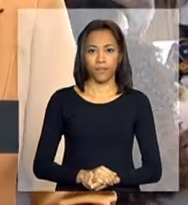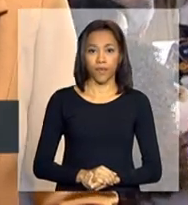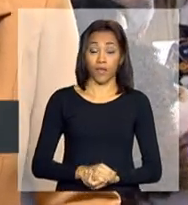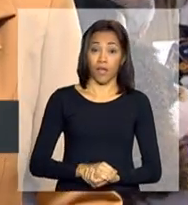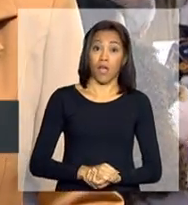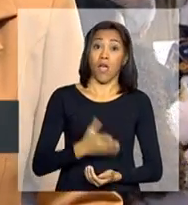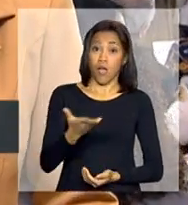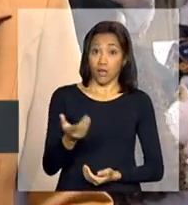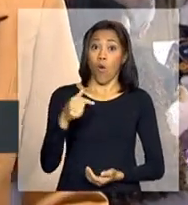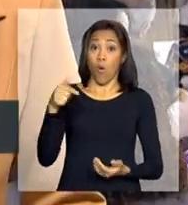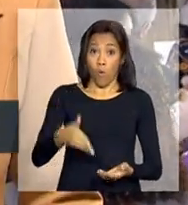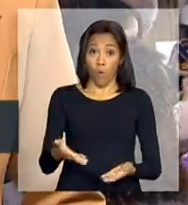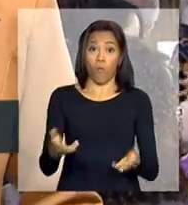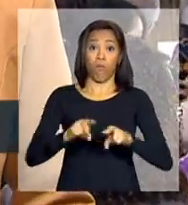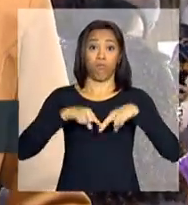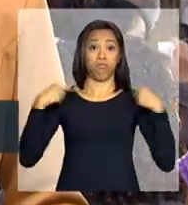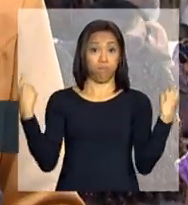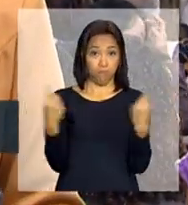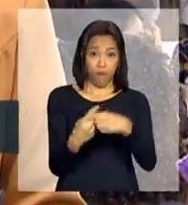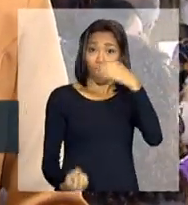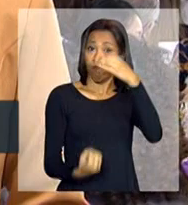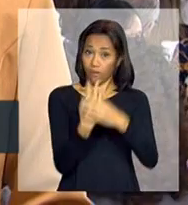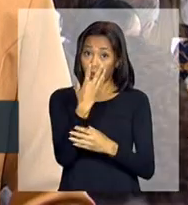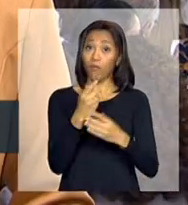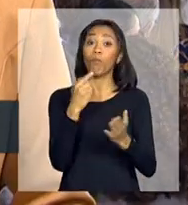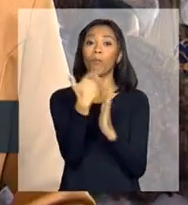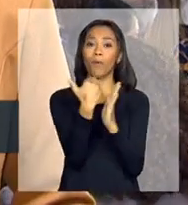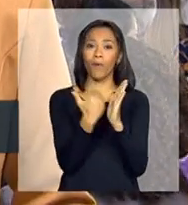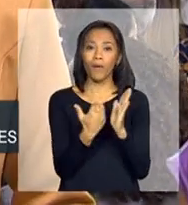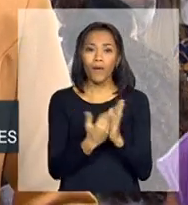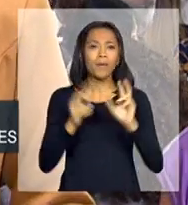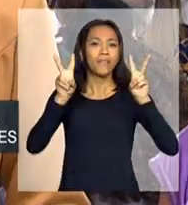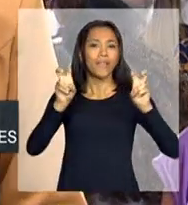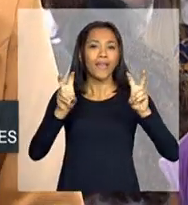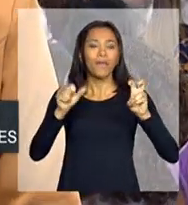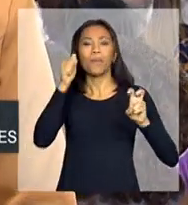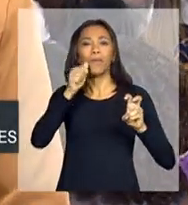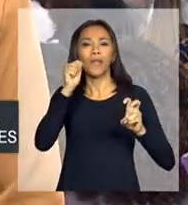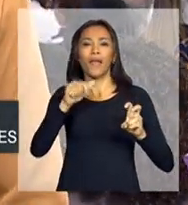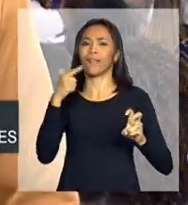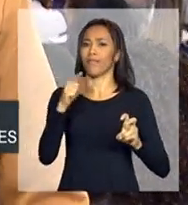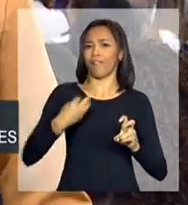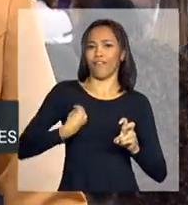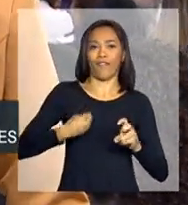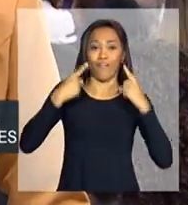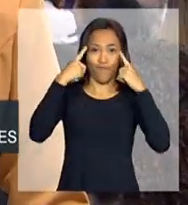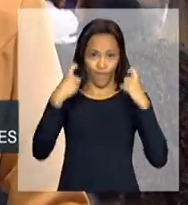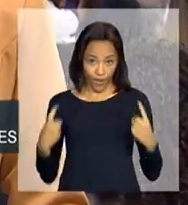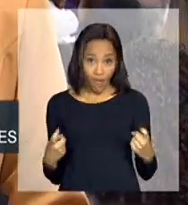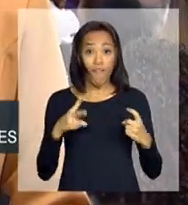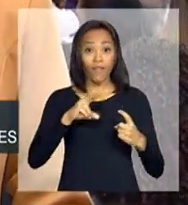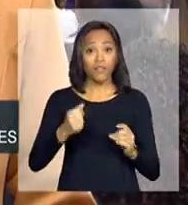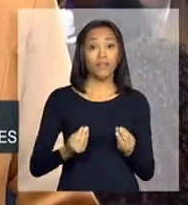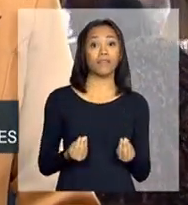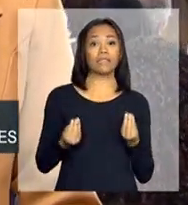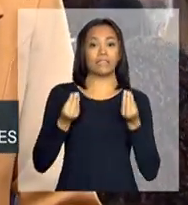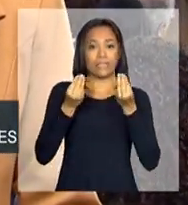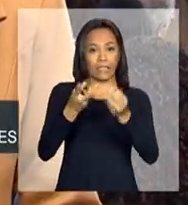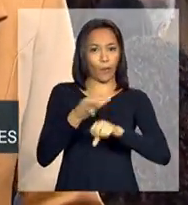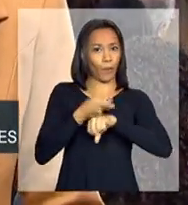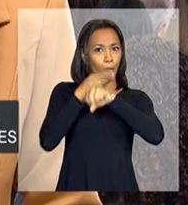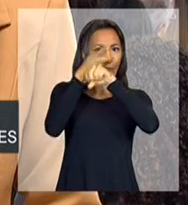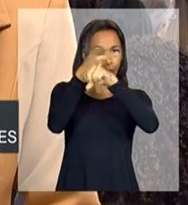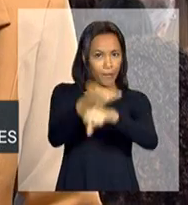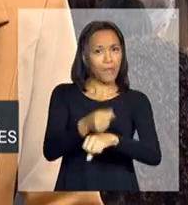Malu, na solenidade de lançamento do programa Mulher Viver Sem Violência, vai ser entregue o prêmio